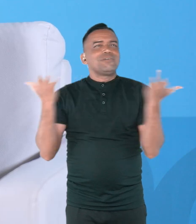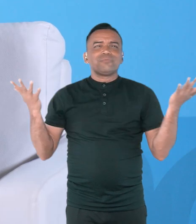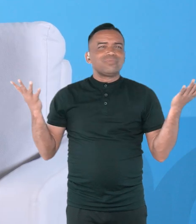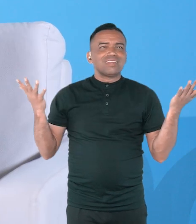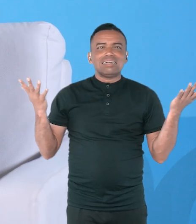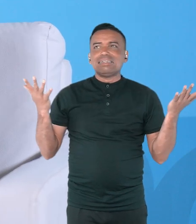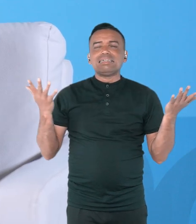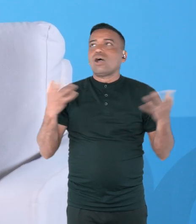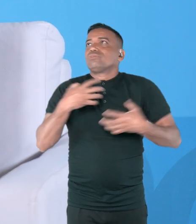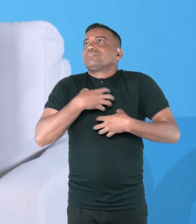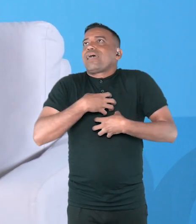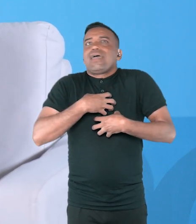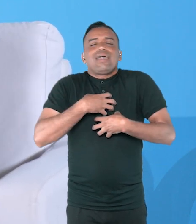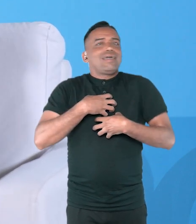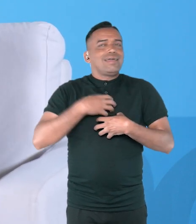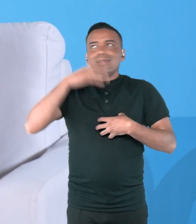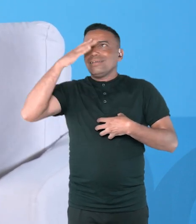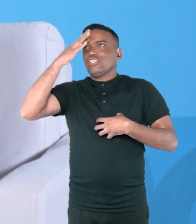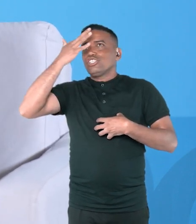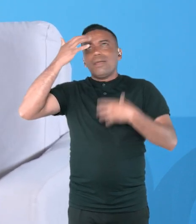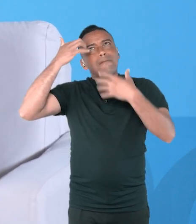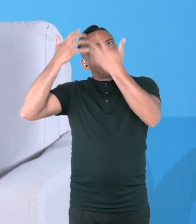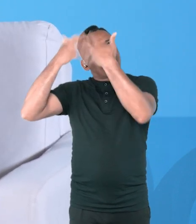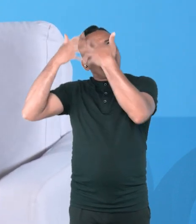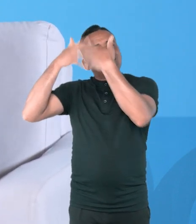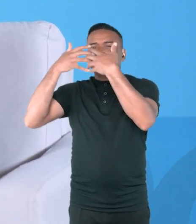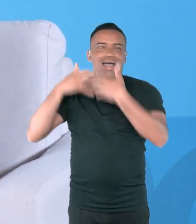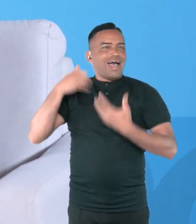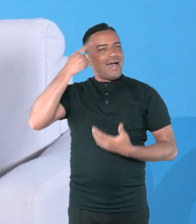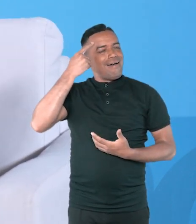nem sente que está pensando.